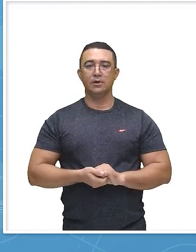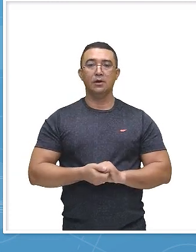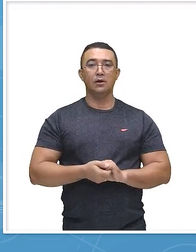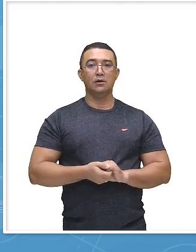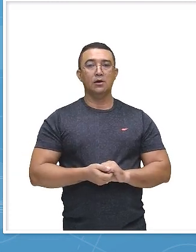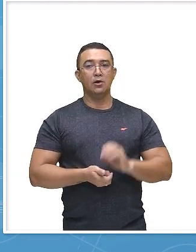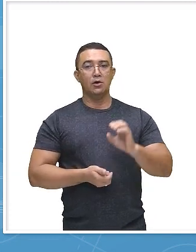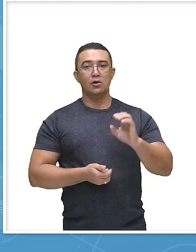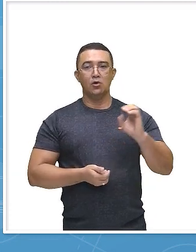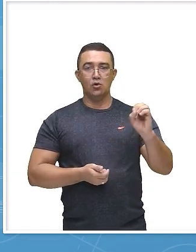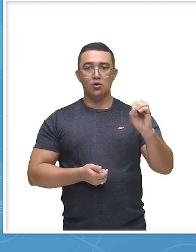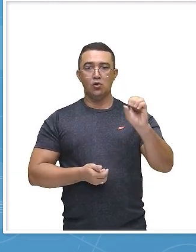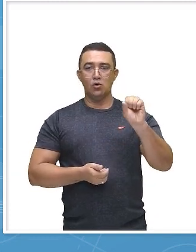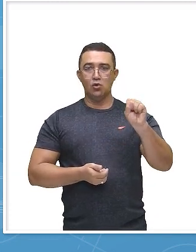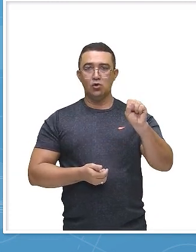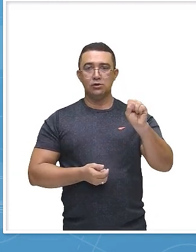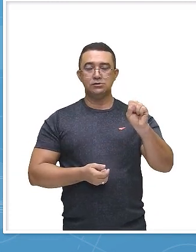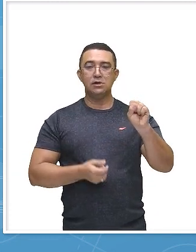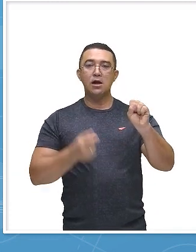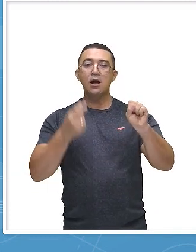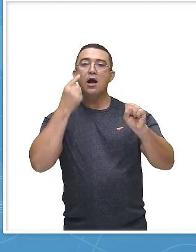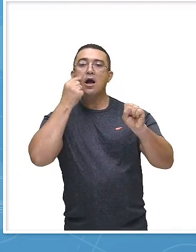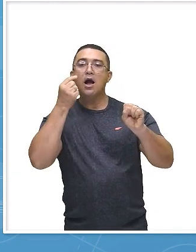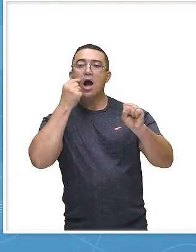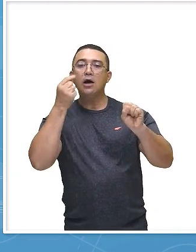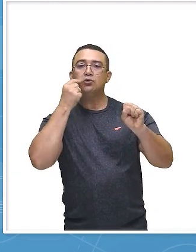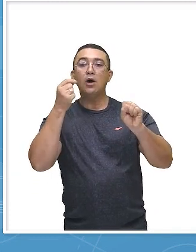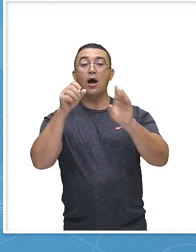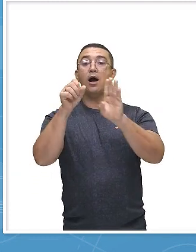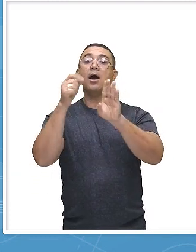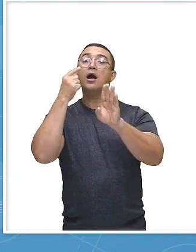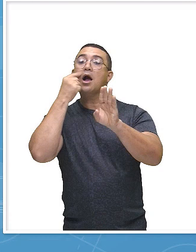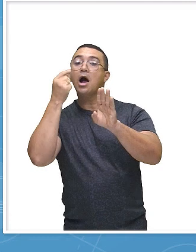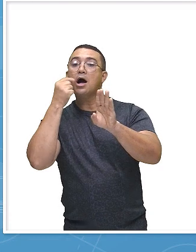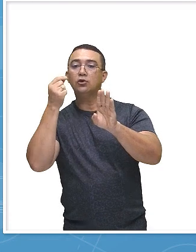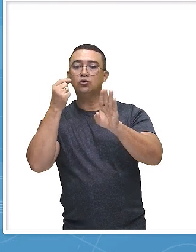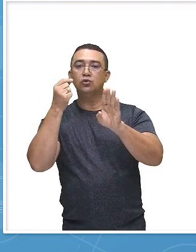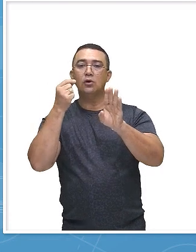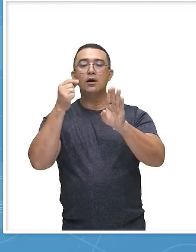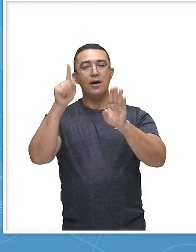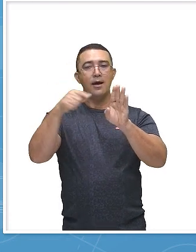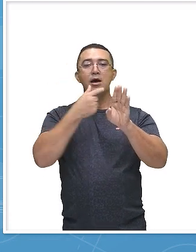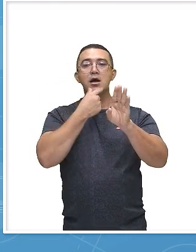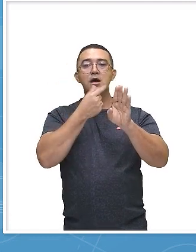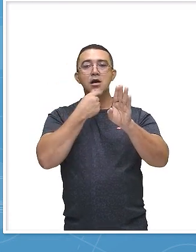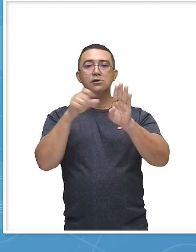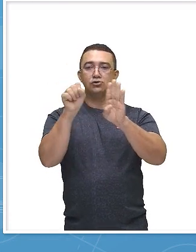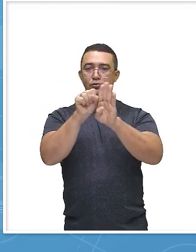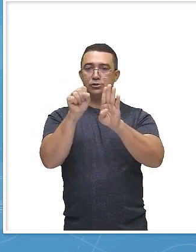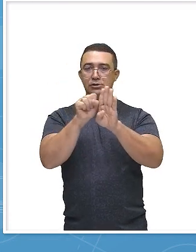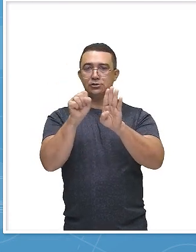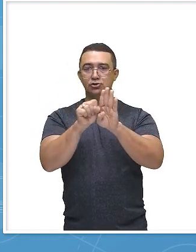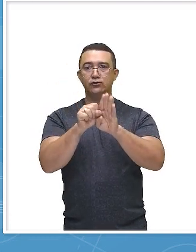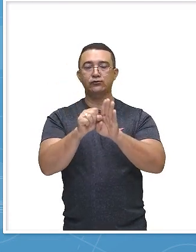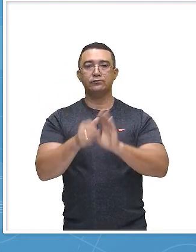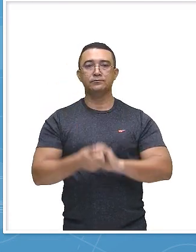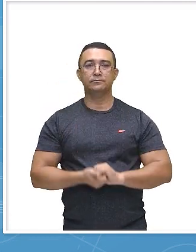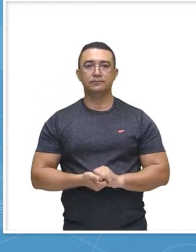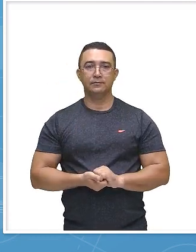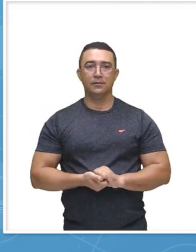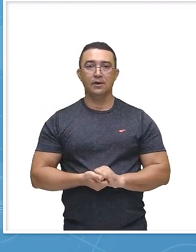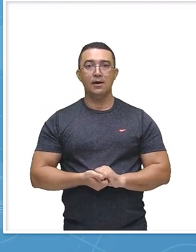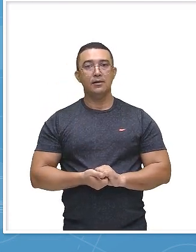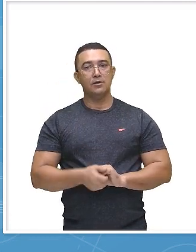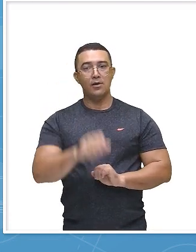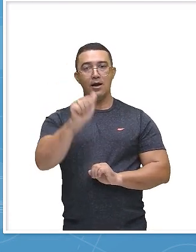é substantivo, né? É masculino, plural, antecedido aqui, ó. Os gatos. E aqui, as